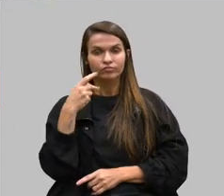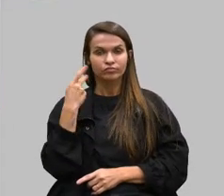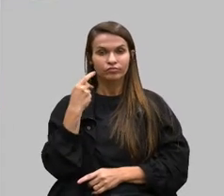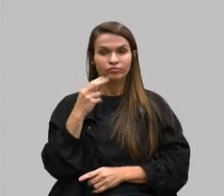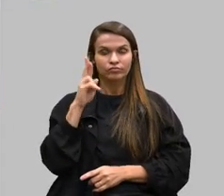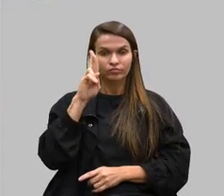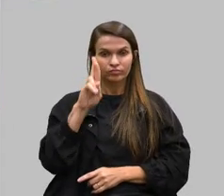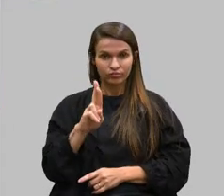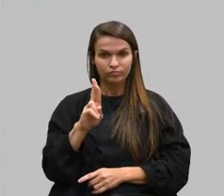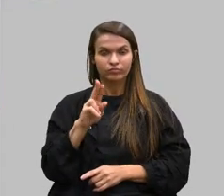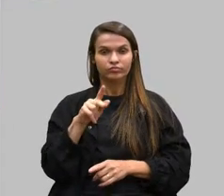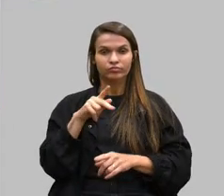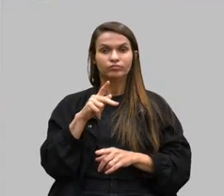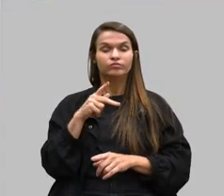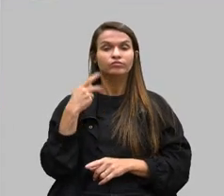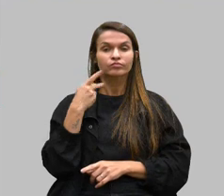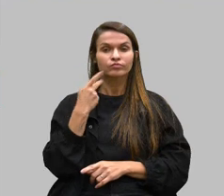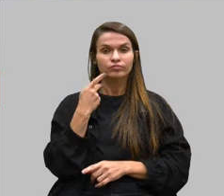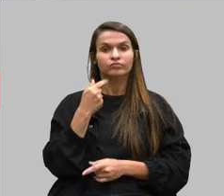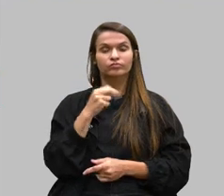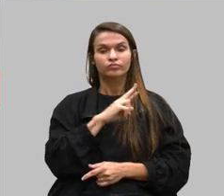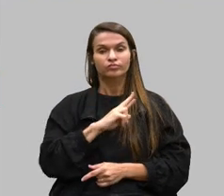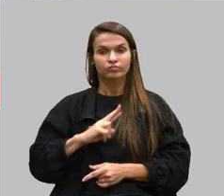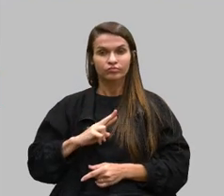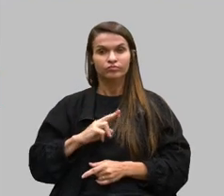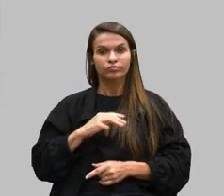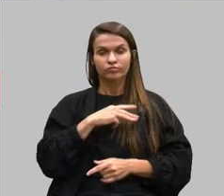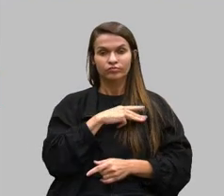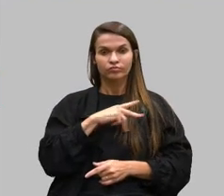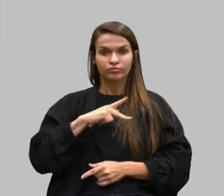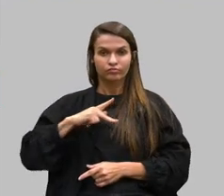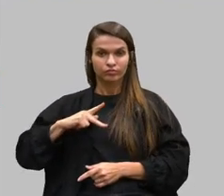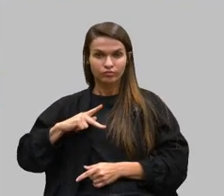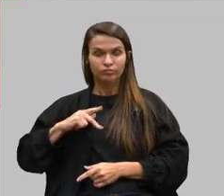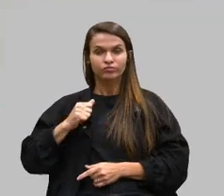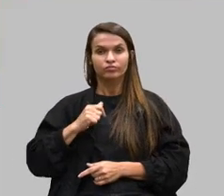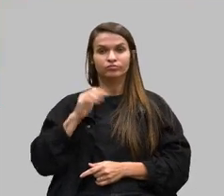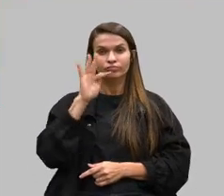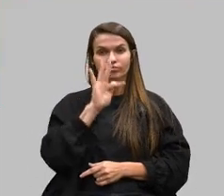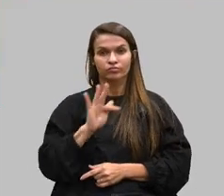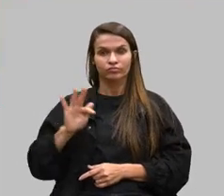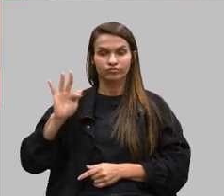Procuradoria da República em Minas Gerais Ministério Público Federal